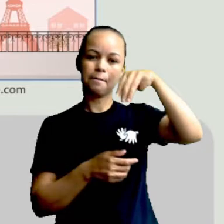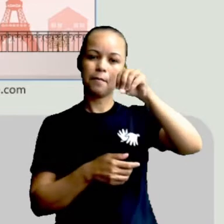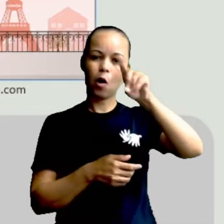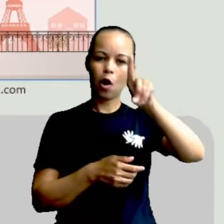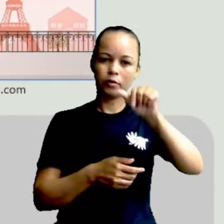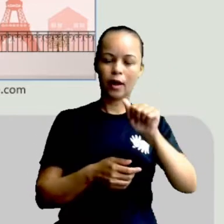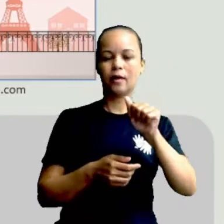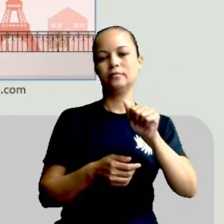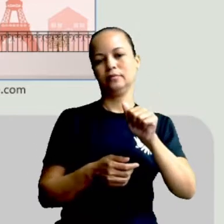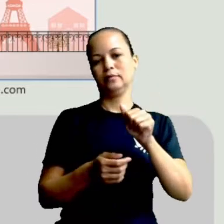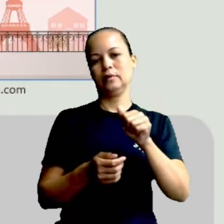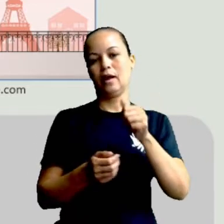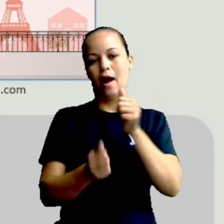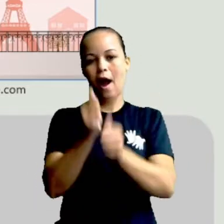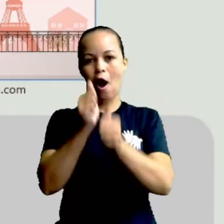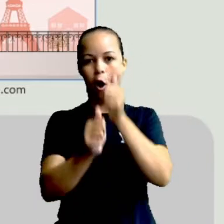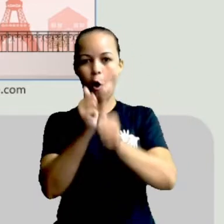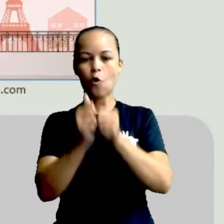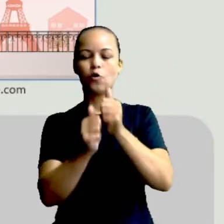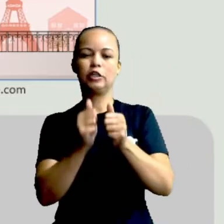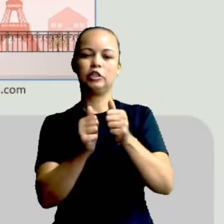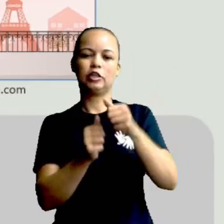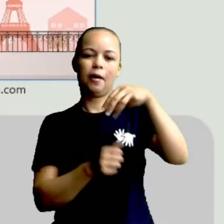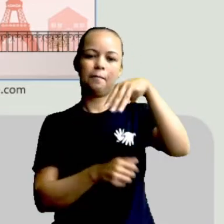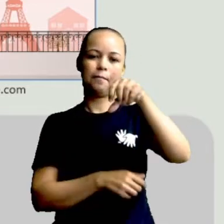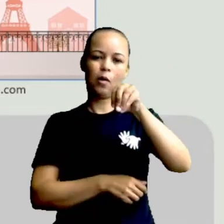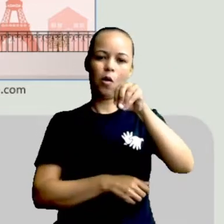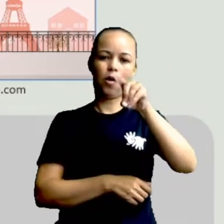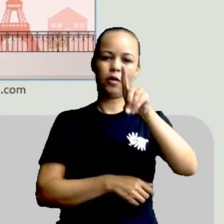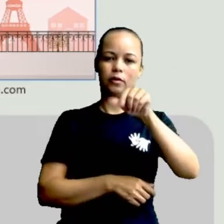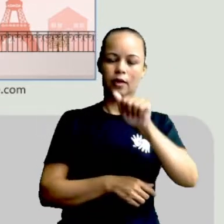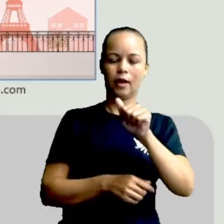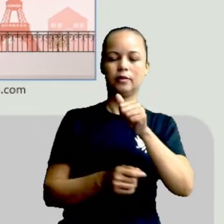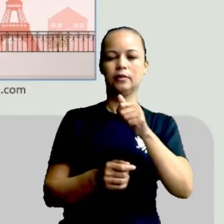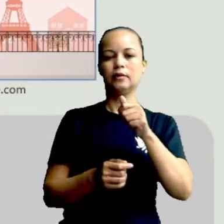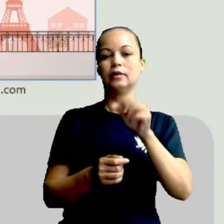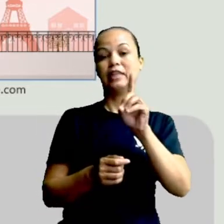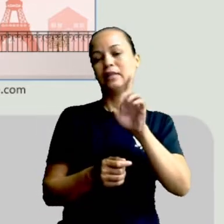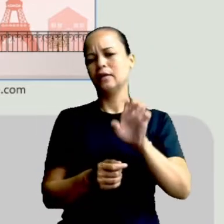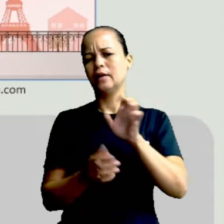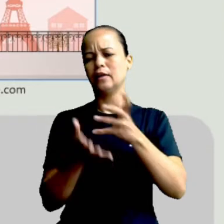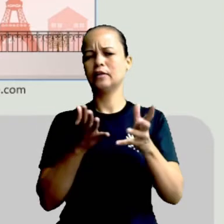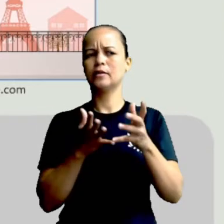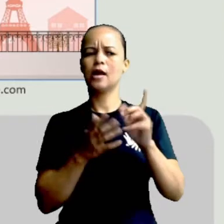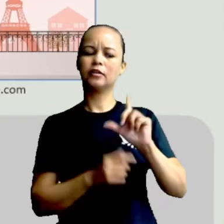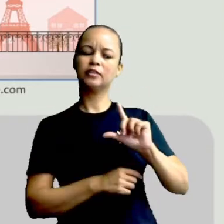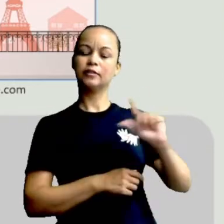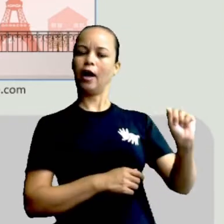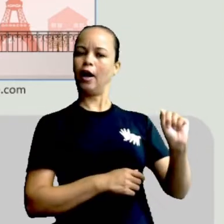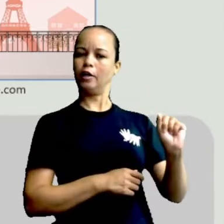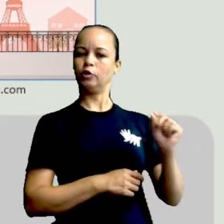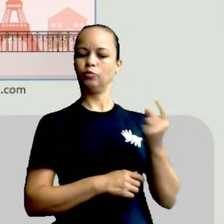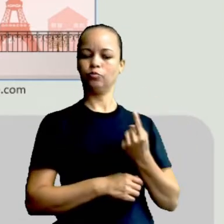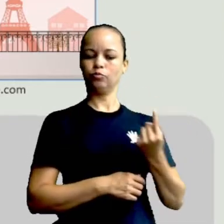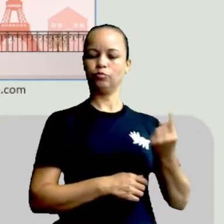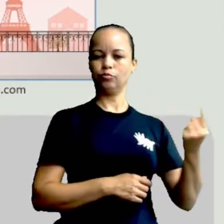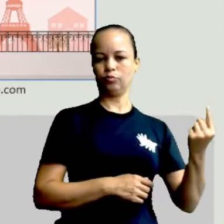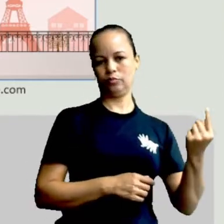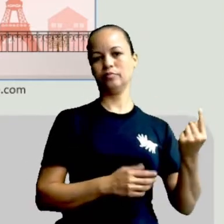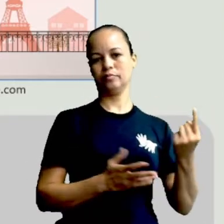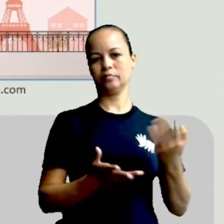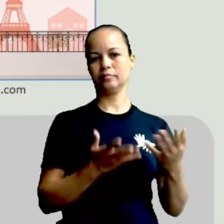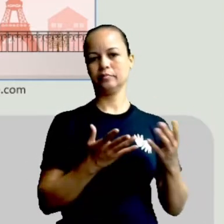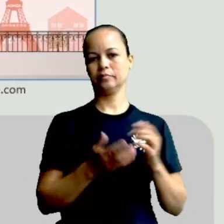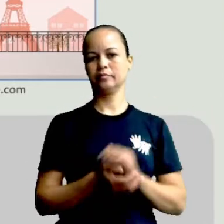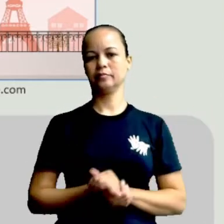não é arroz à moda de então ó Saiu à francesa Saiu à francesa nesse último caso